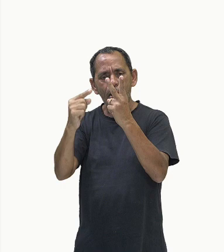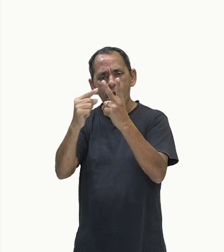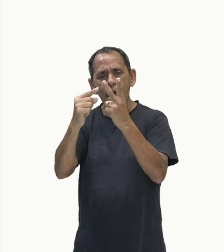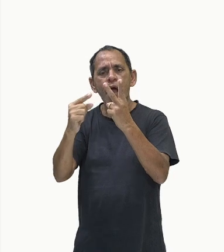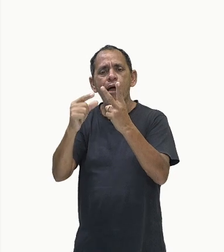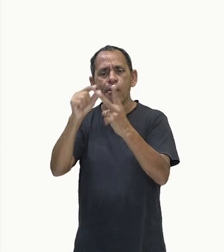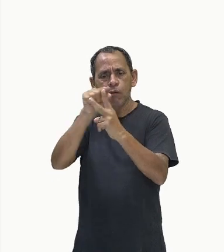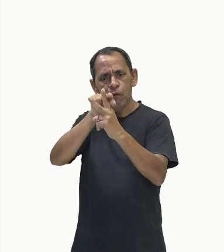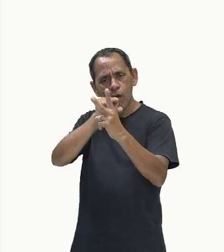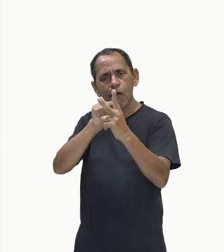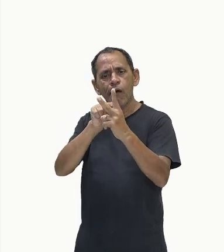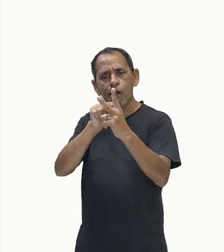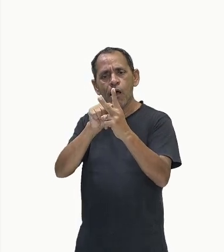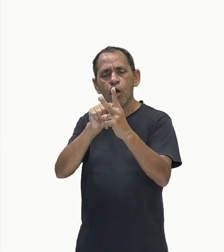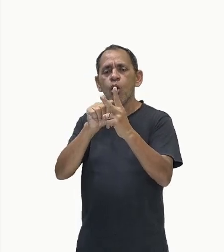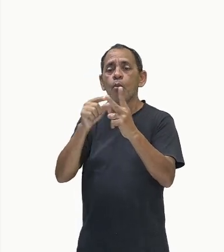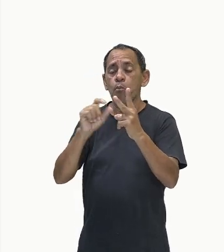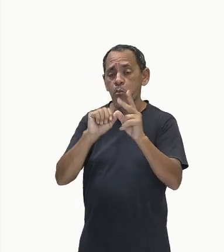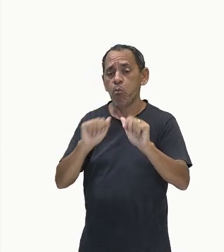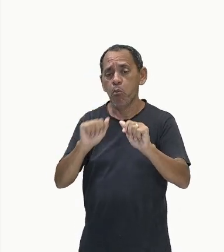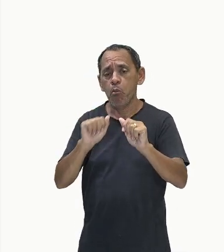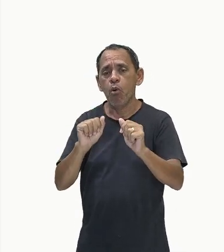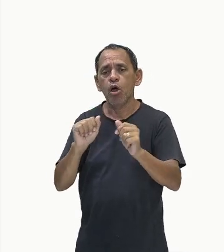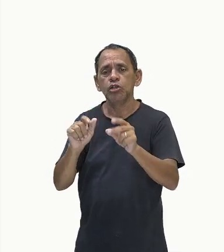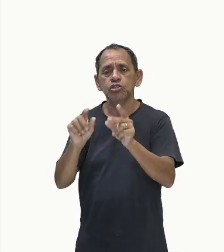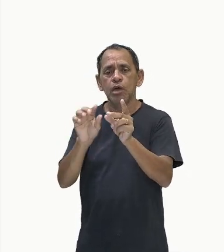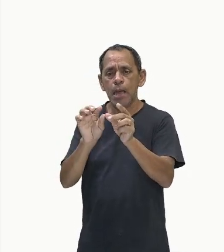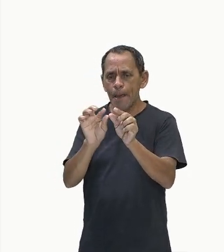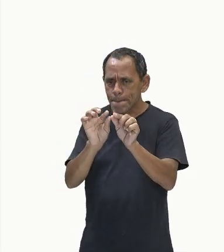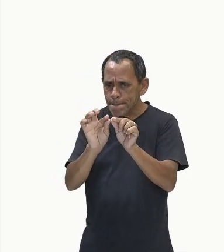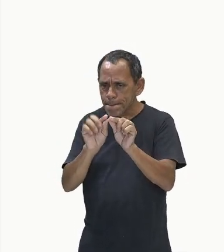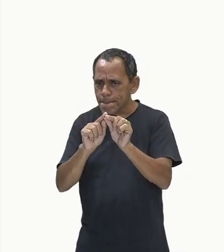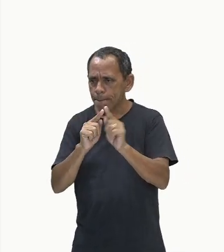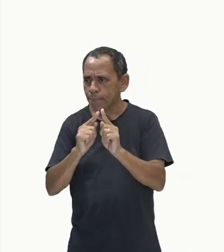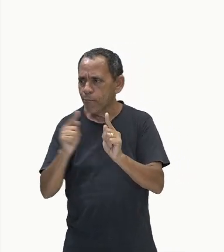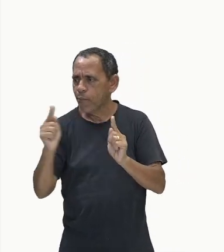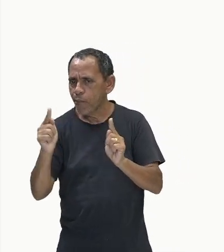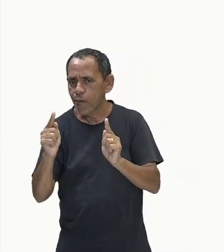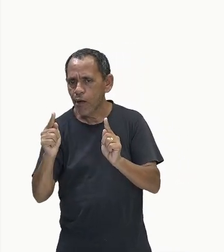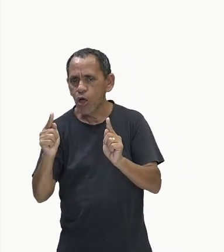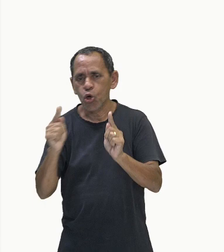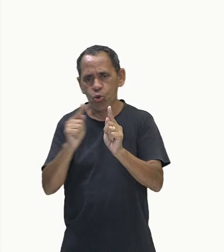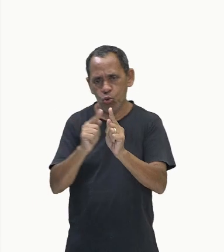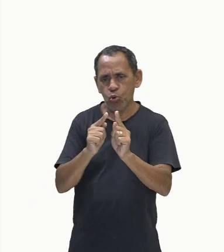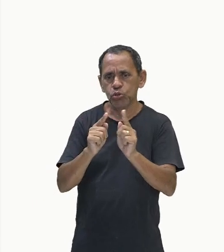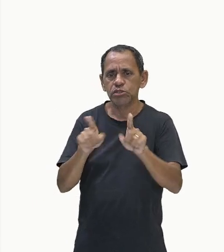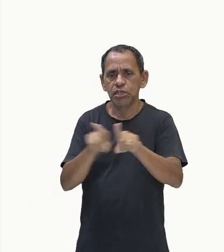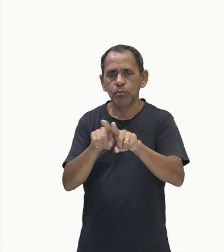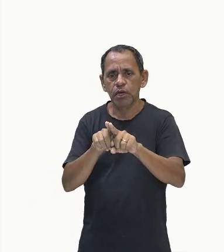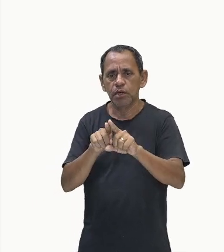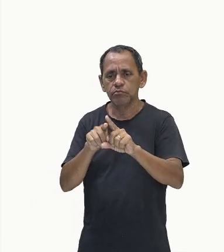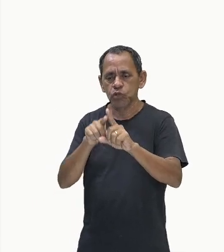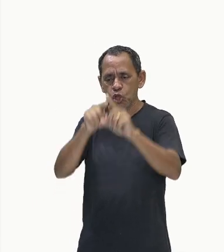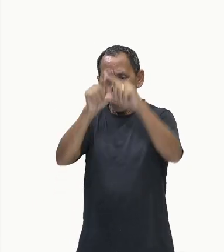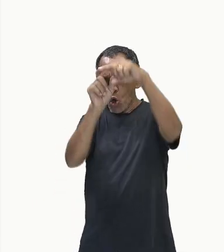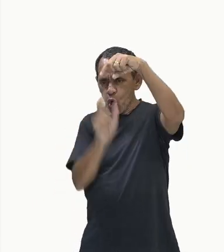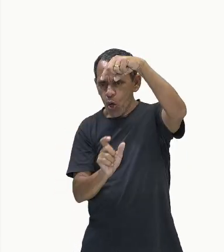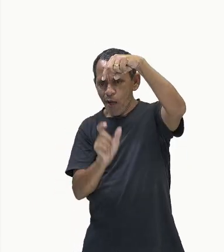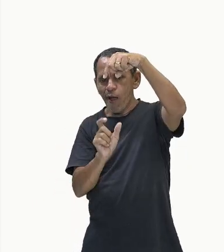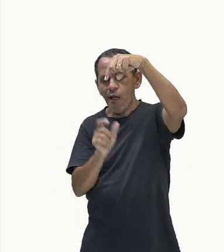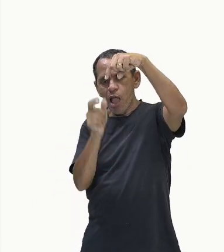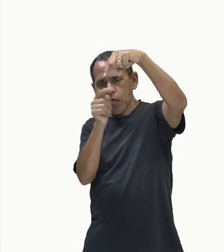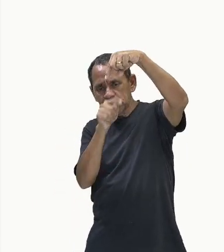braço curto ou braço longo. Sempre ao centro vai ter o centrômero